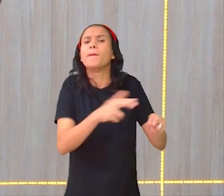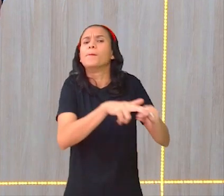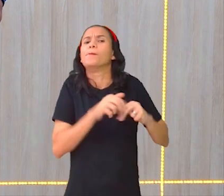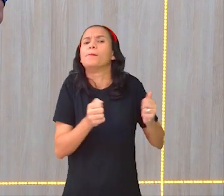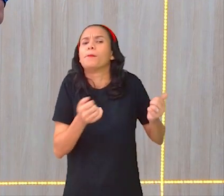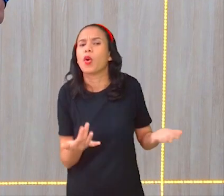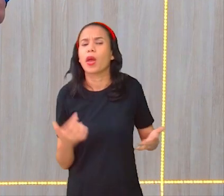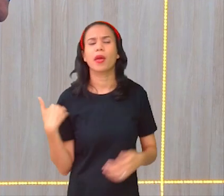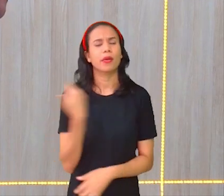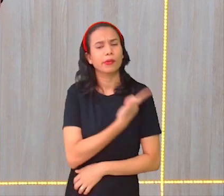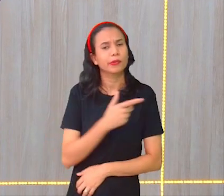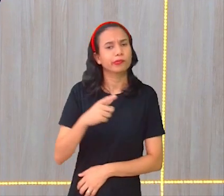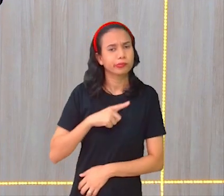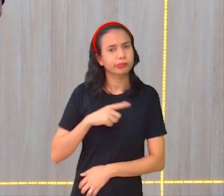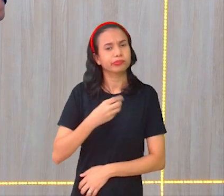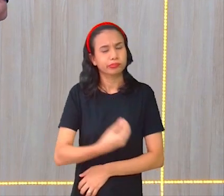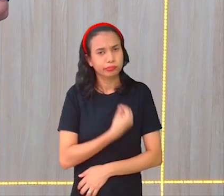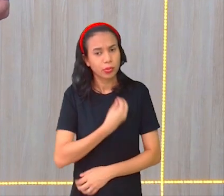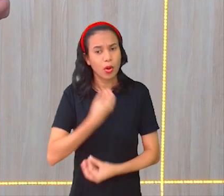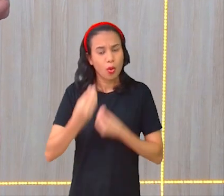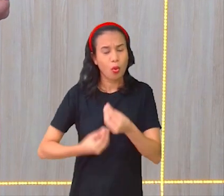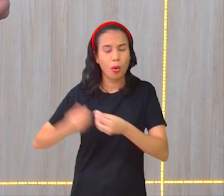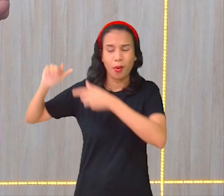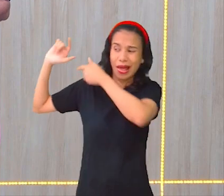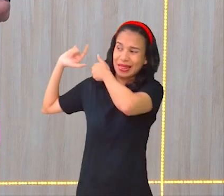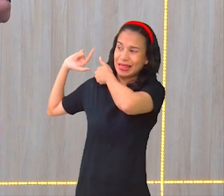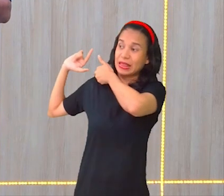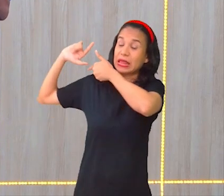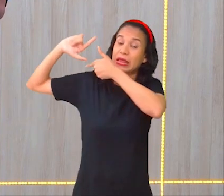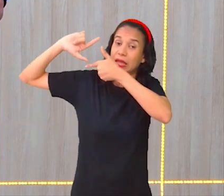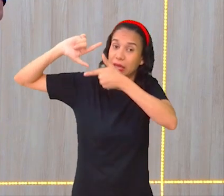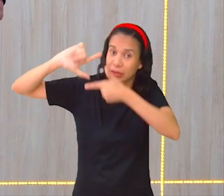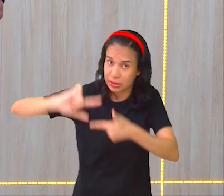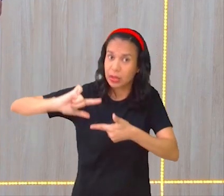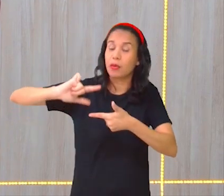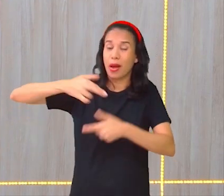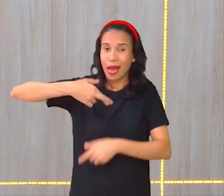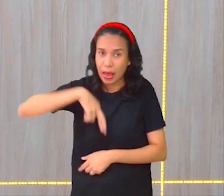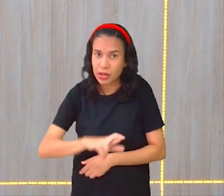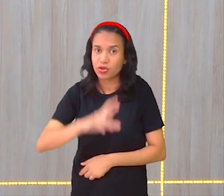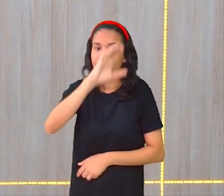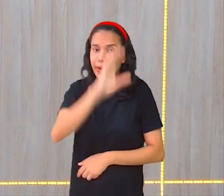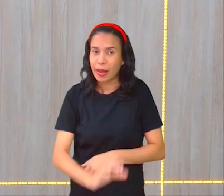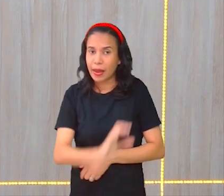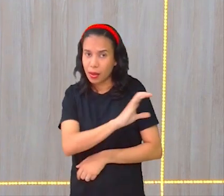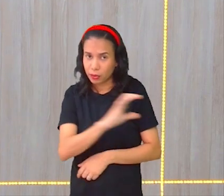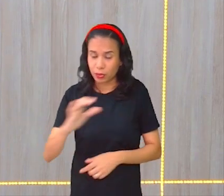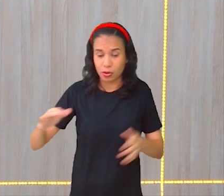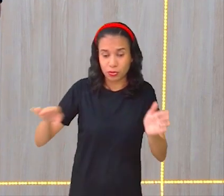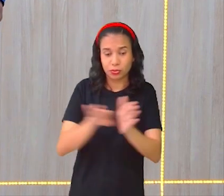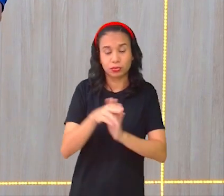a gente tem aí uma tradição, né? A religião católica, ela chegou no